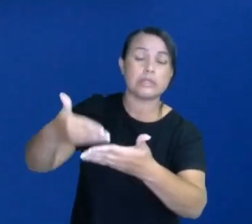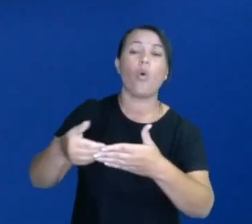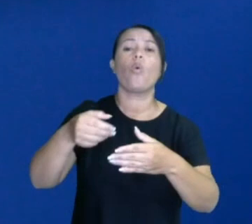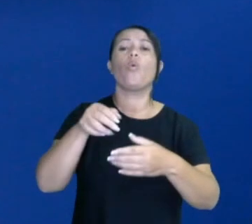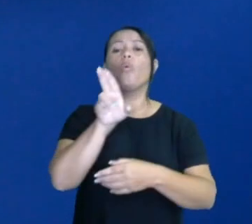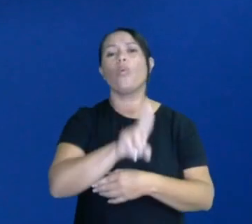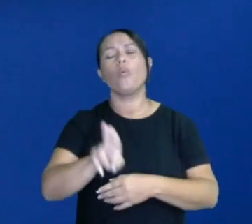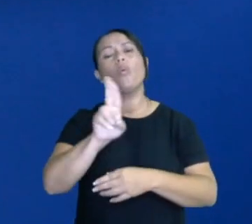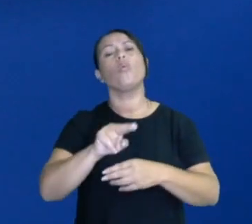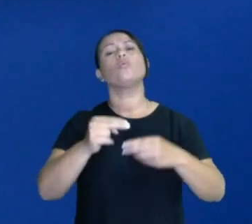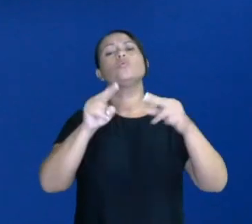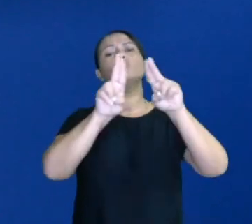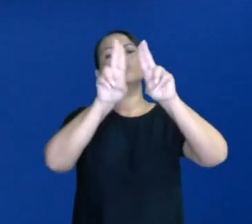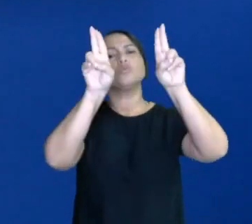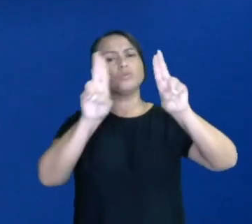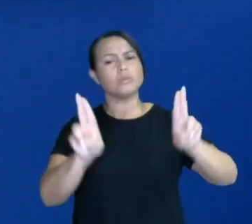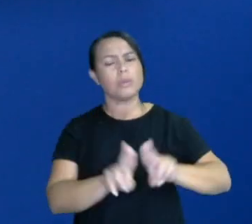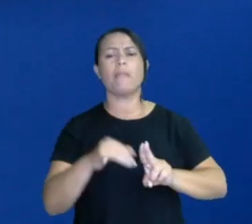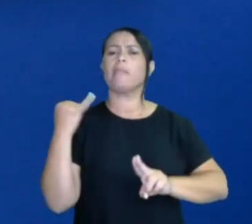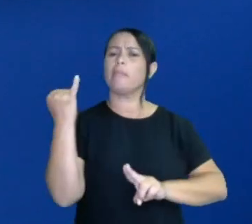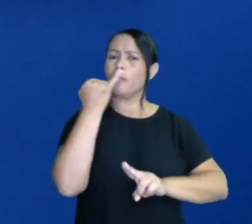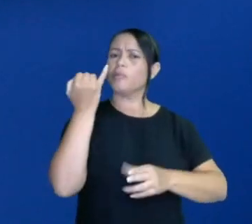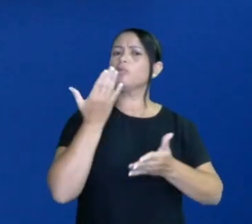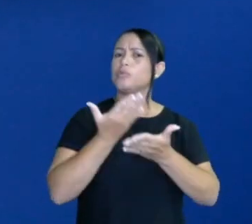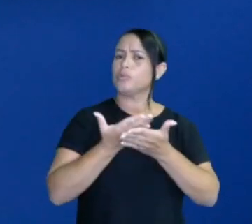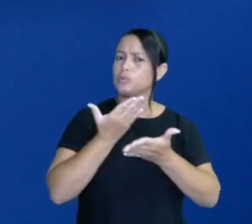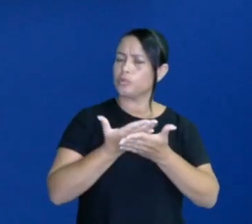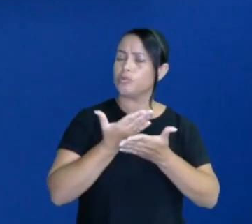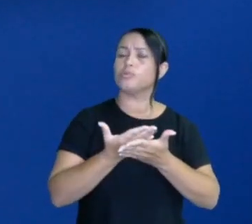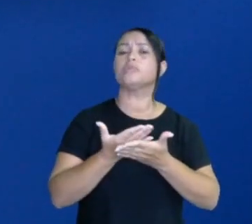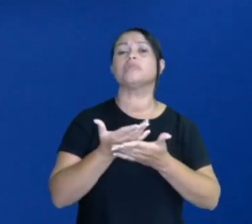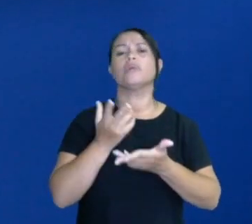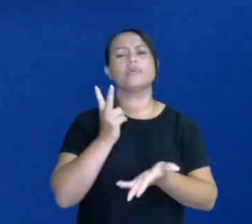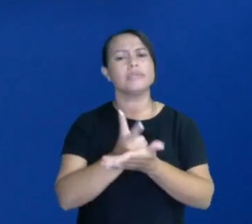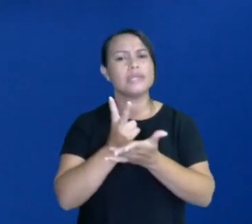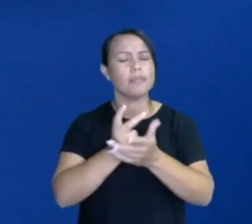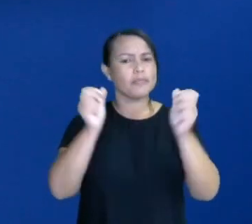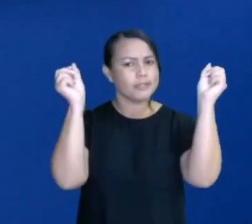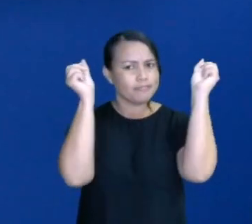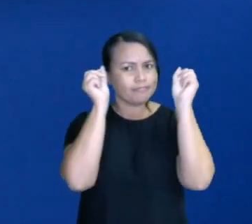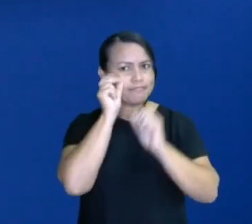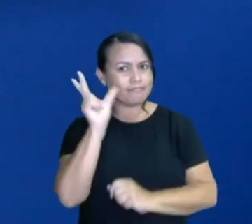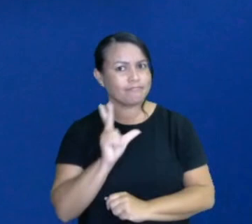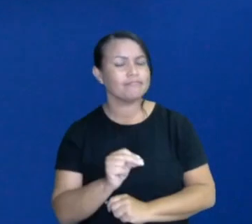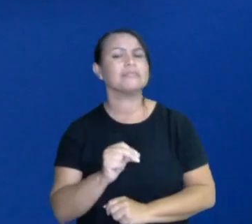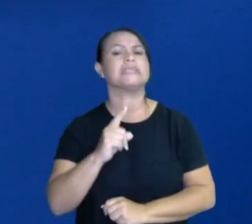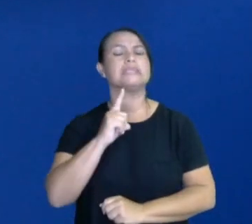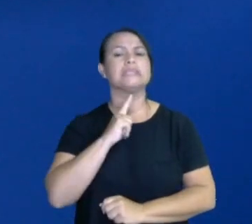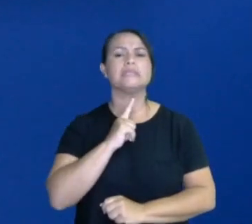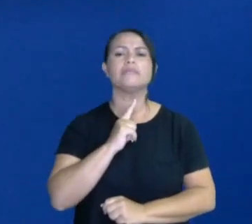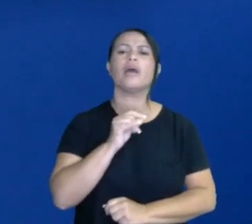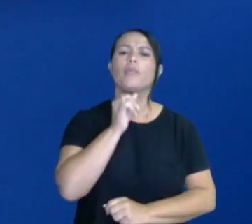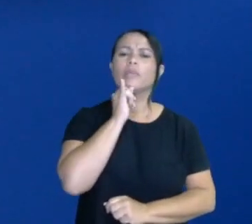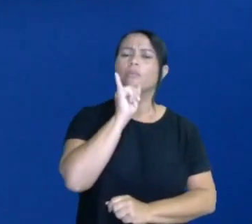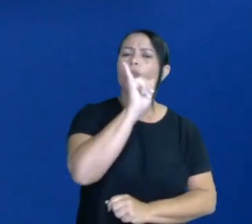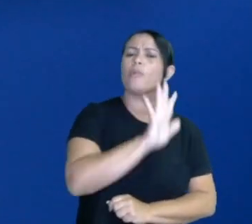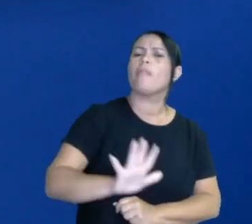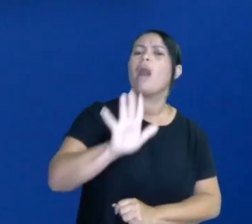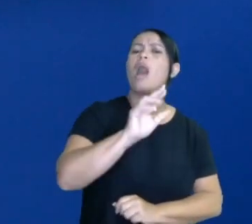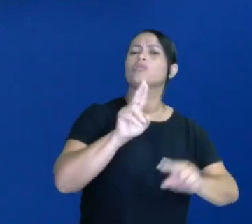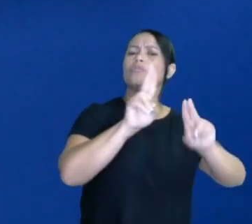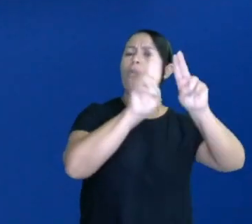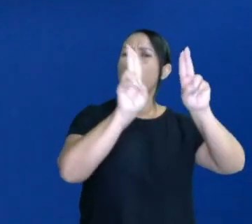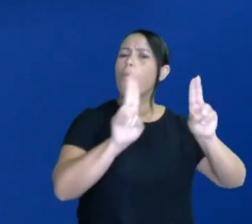se faz essencial para os estudos, tá certo? Então, sempre fiquem atentos. Sempre que tiver um mapa, uma